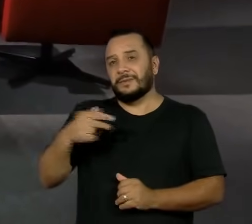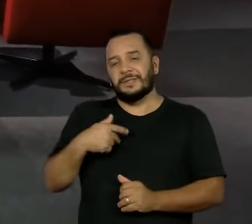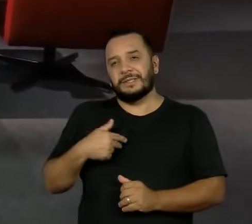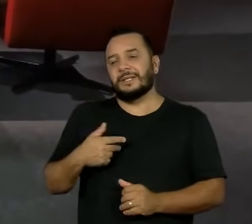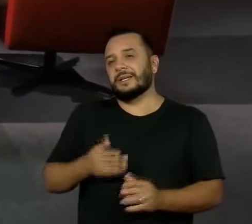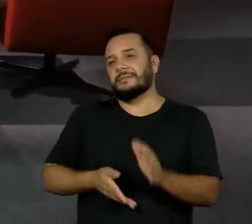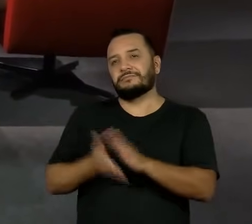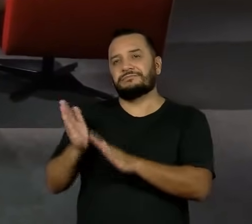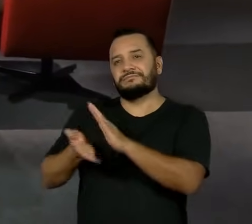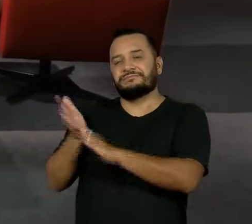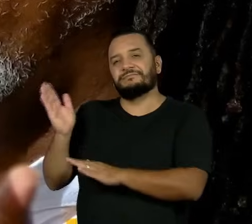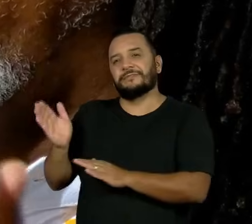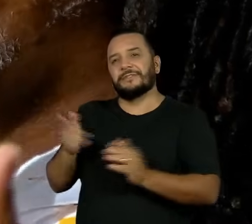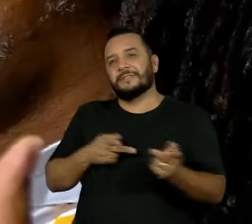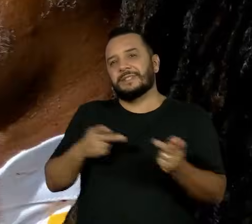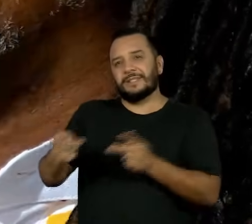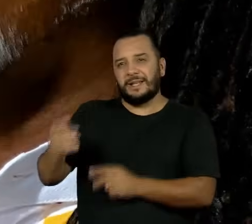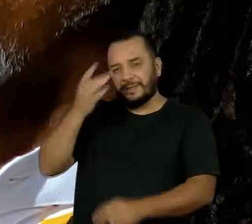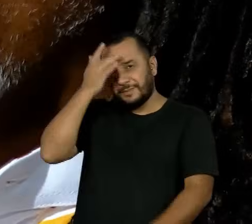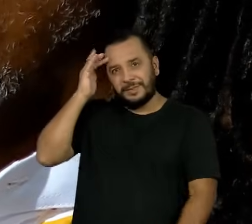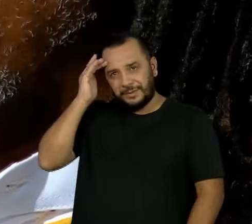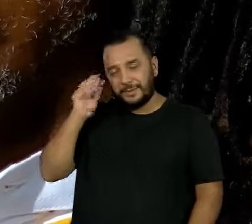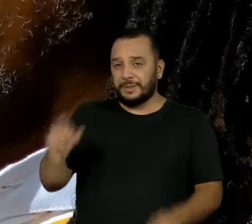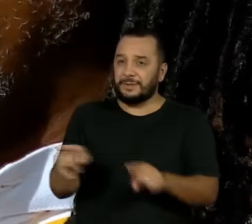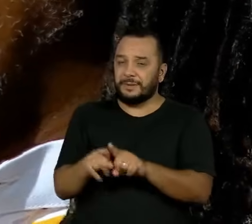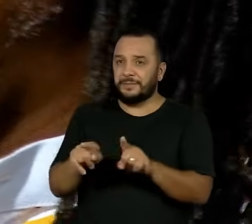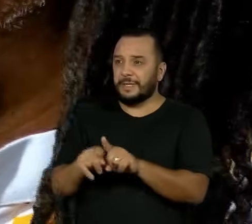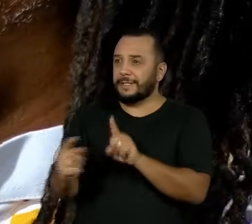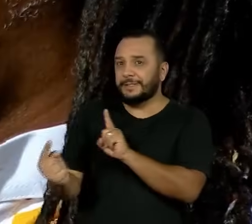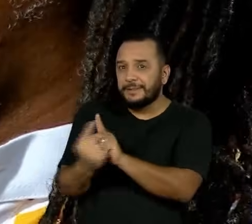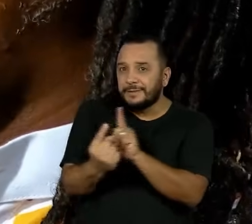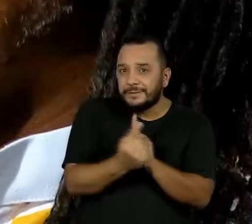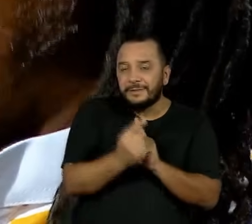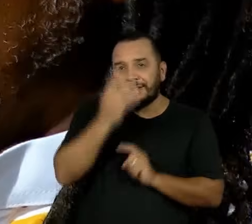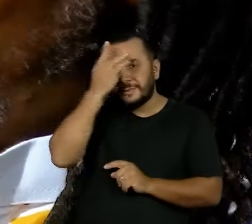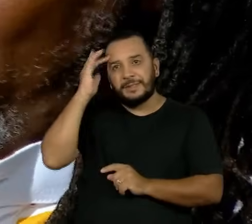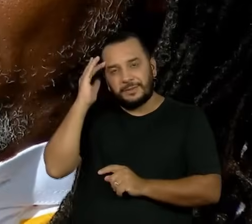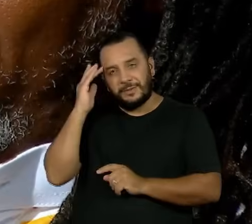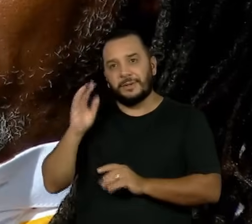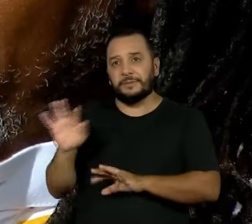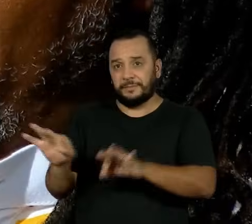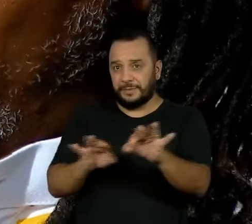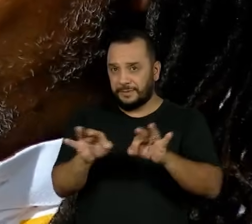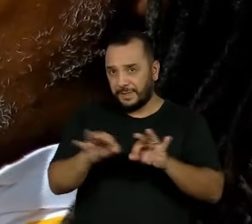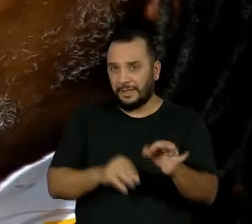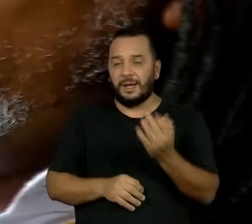visitar as pessoas, Sim. receber as pessoas, preparar o alimento,